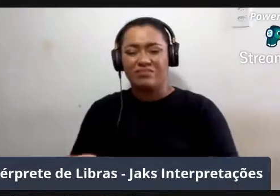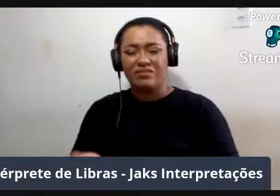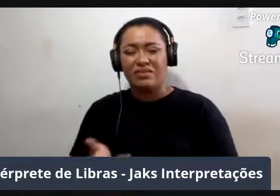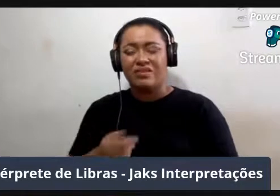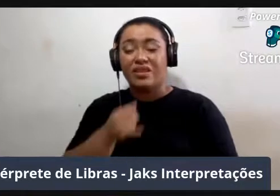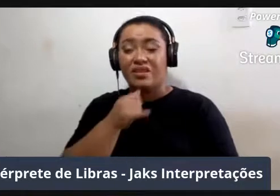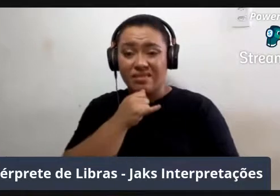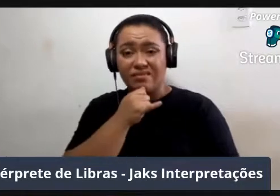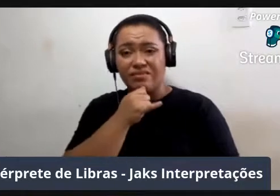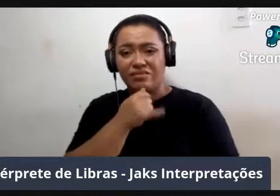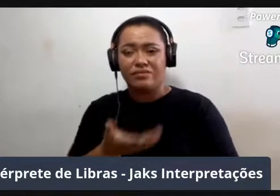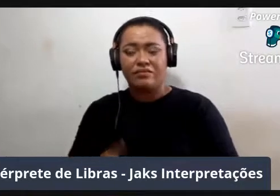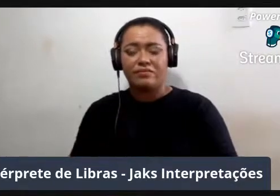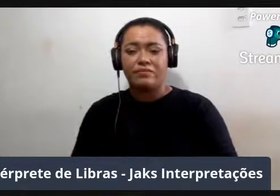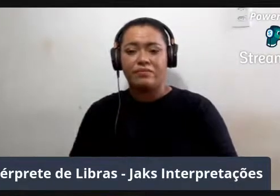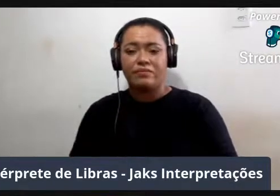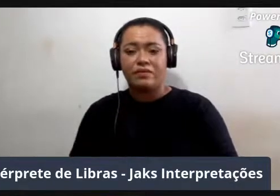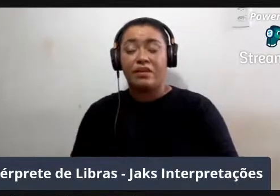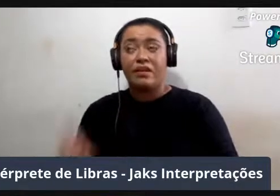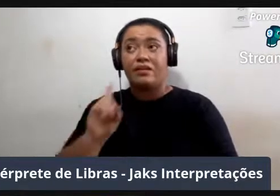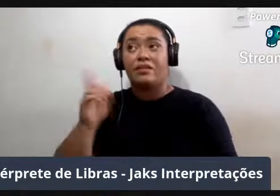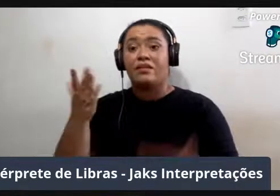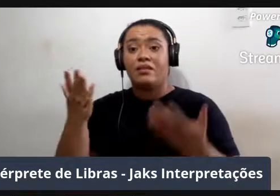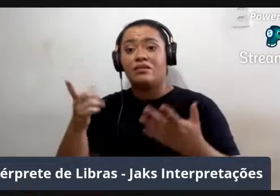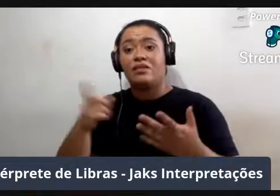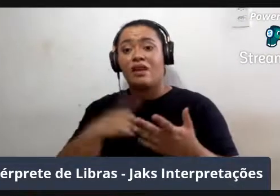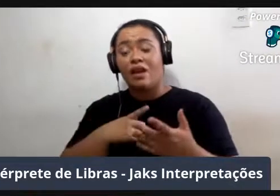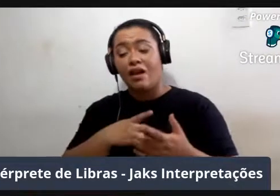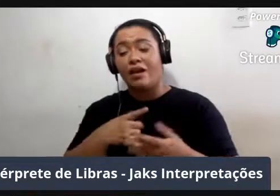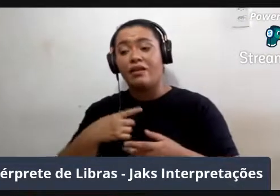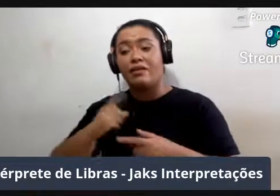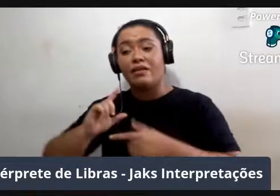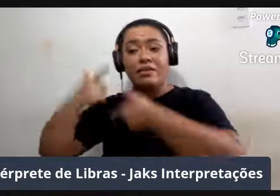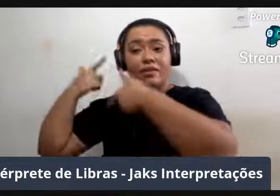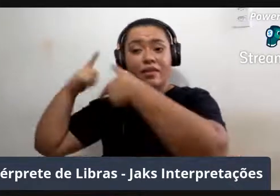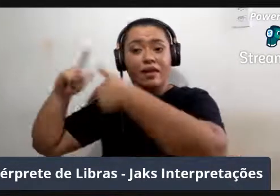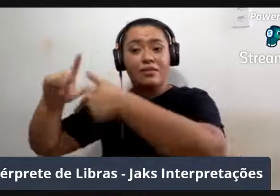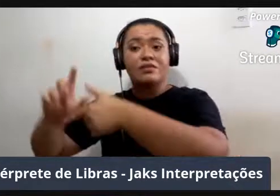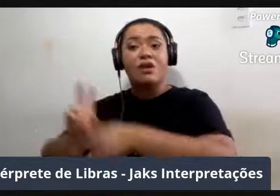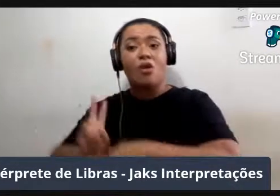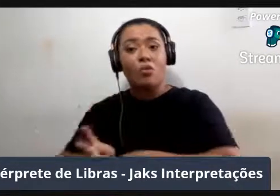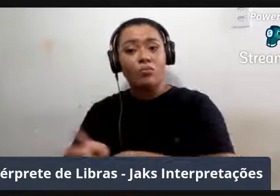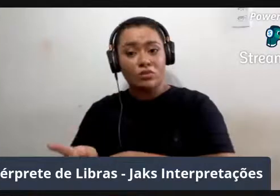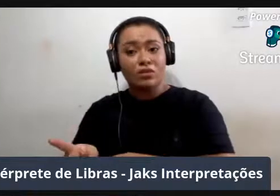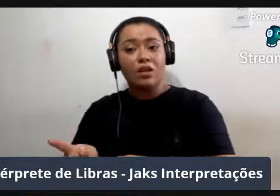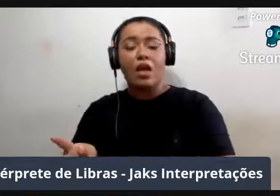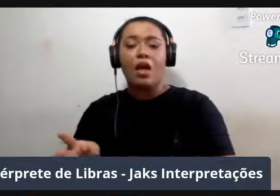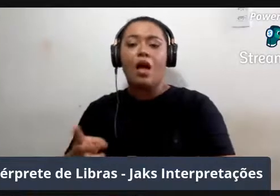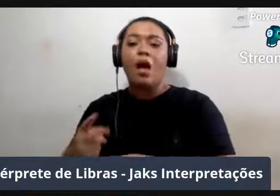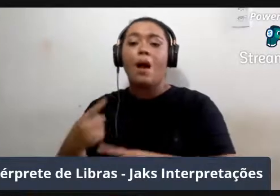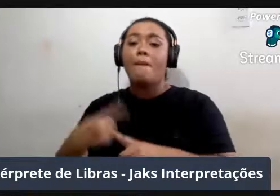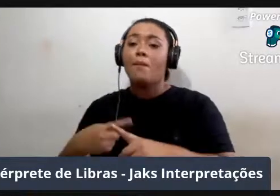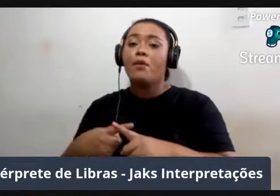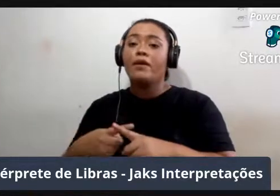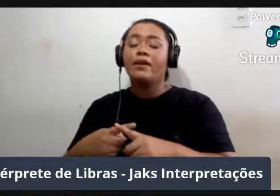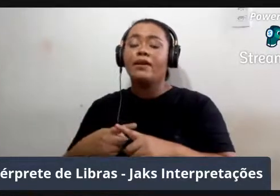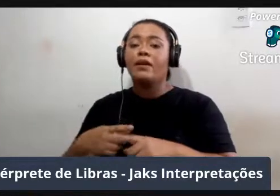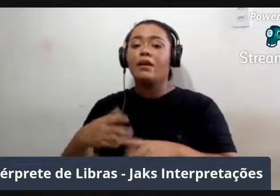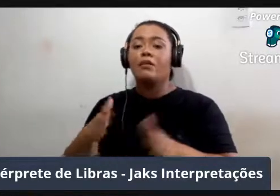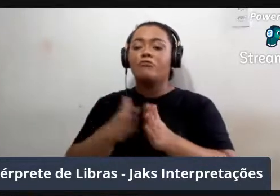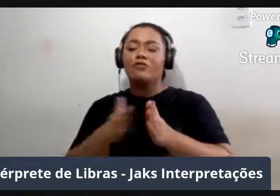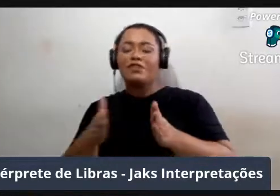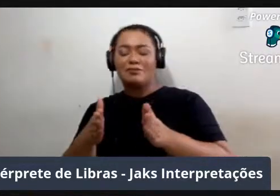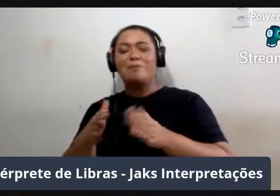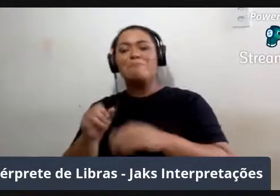nossa tradição está continuando, porque teve um tempo parada, né? Mas a gente está tendo